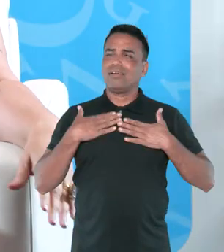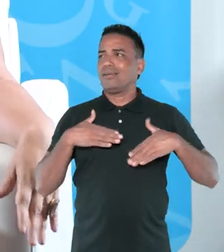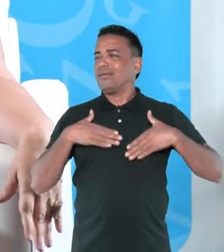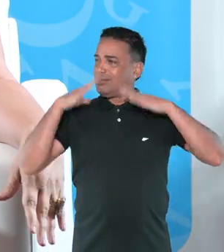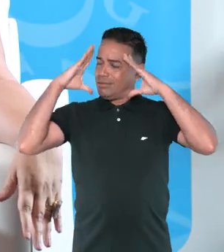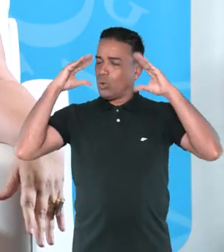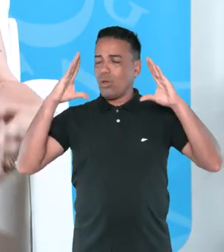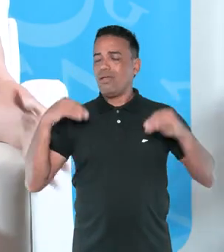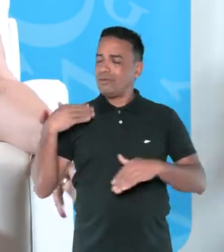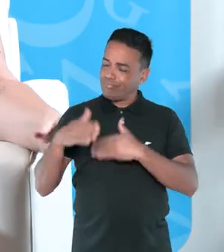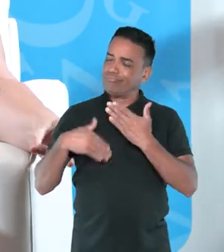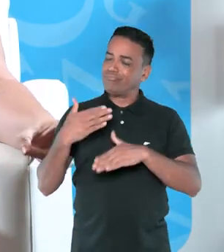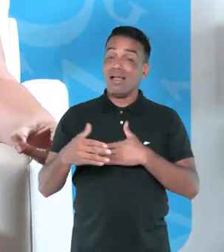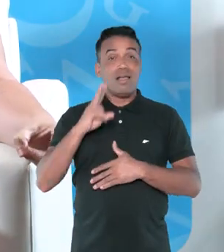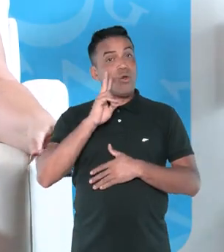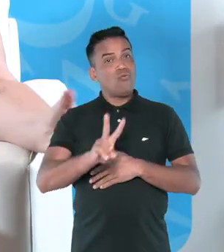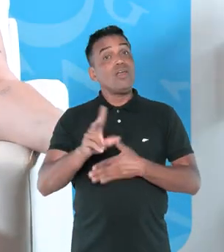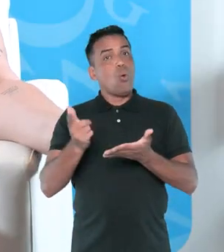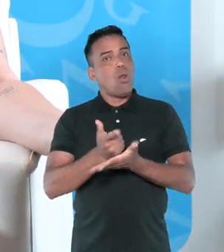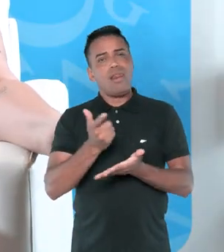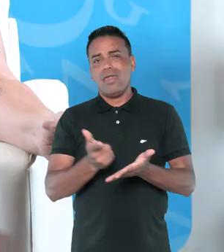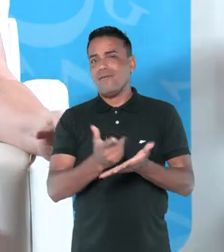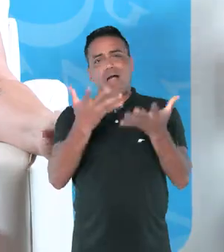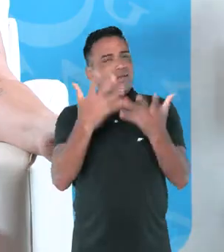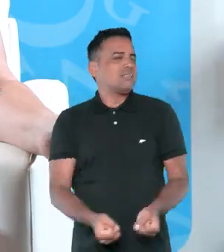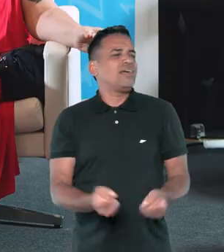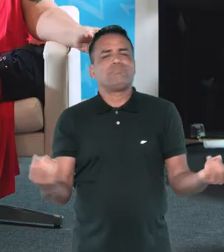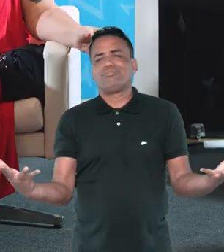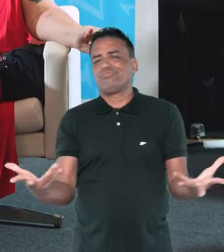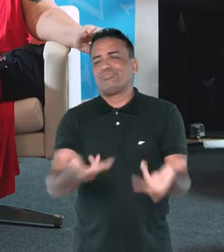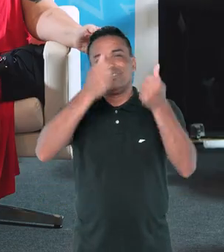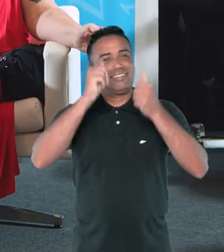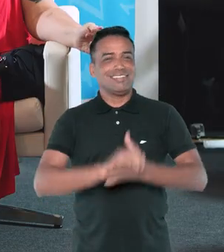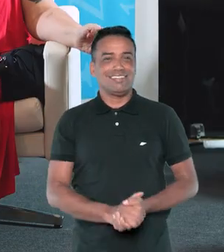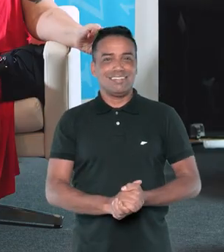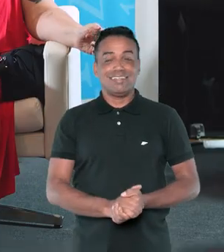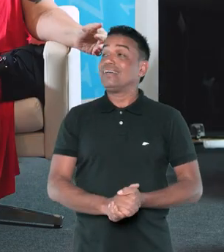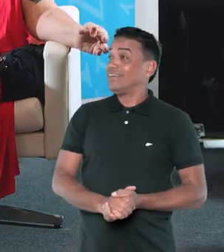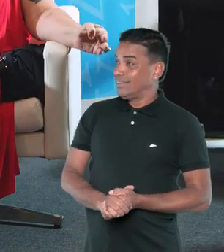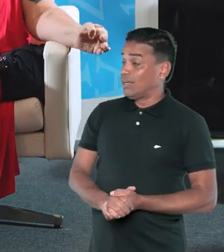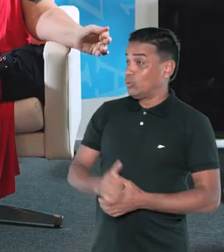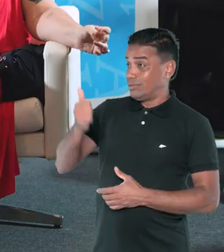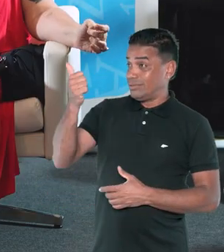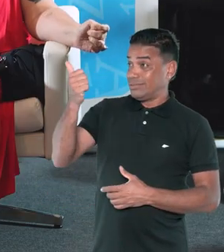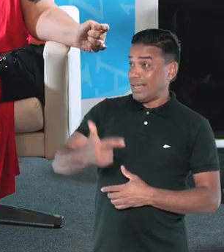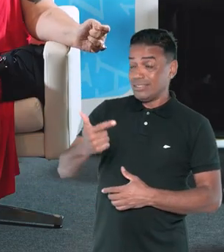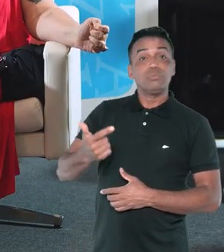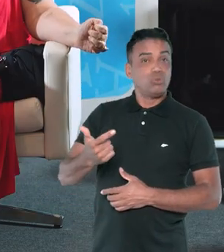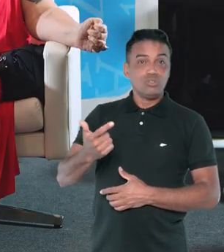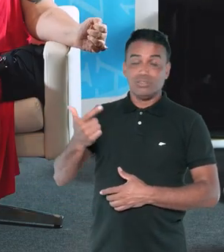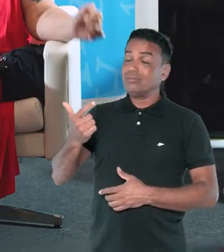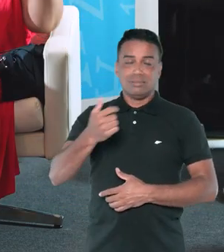tranquila, depois que eu vi que esse livro também foi muito bem recebido. Já está na 12ª.